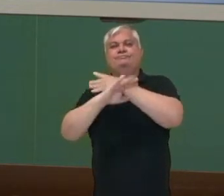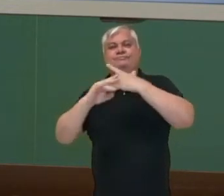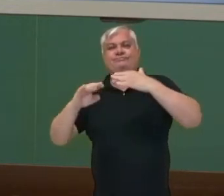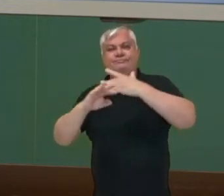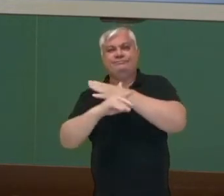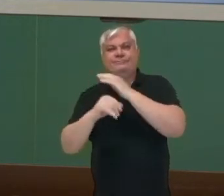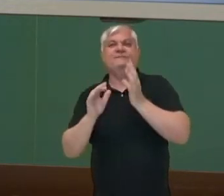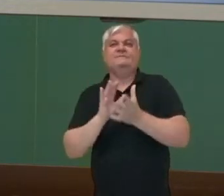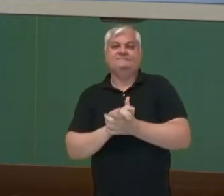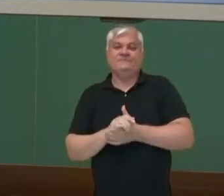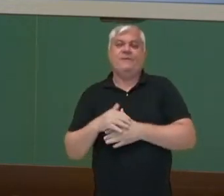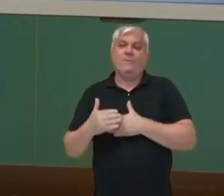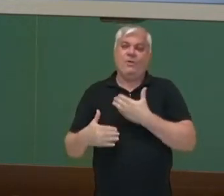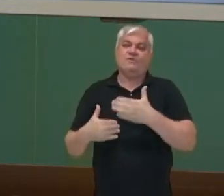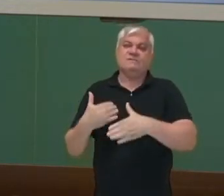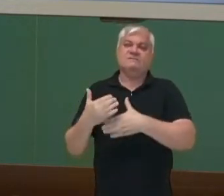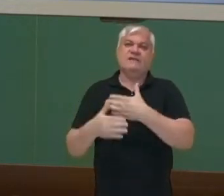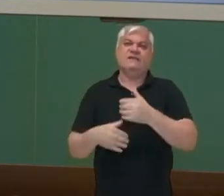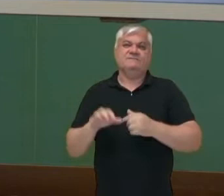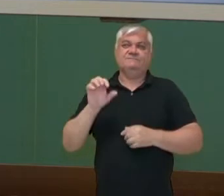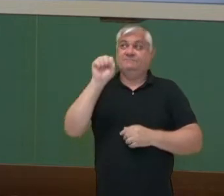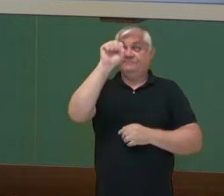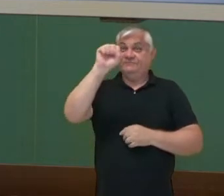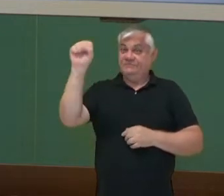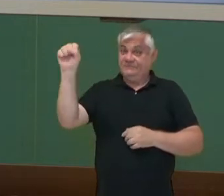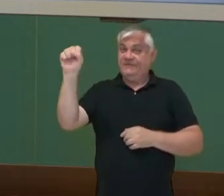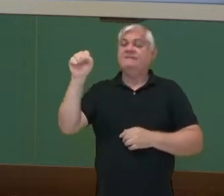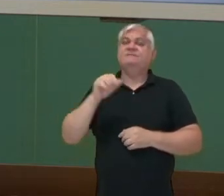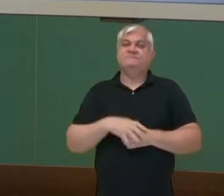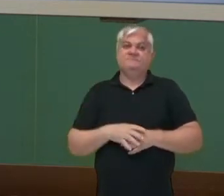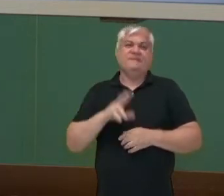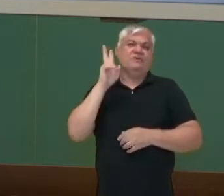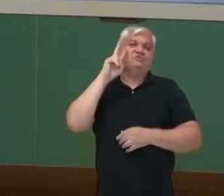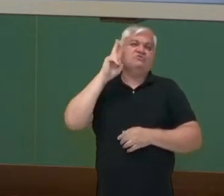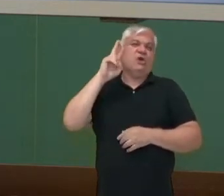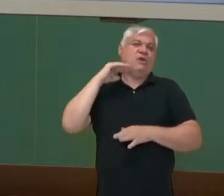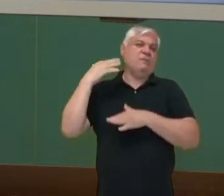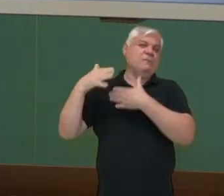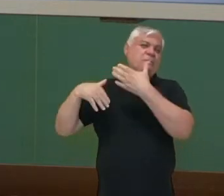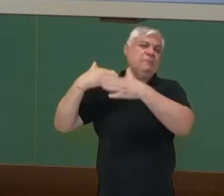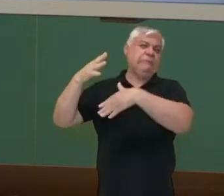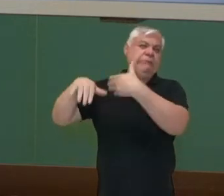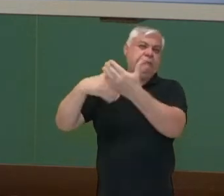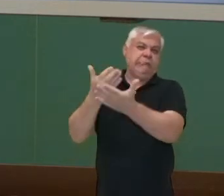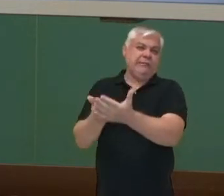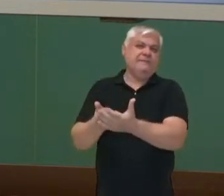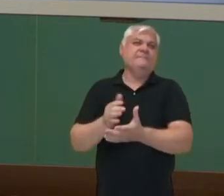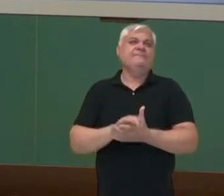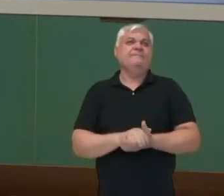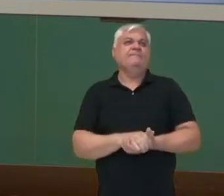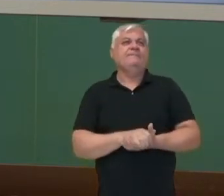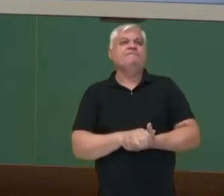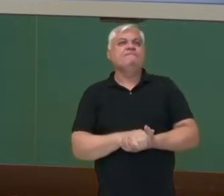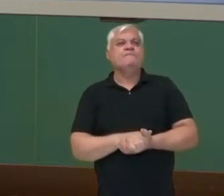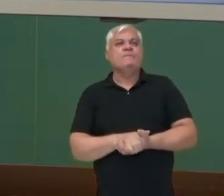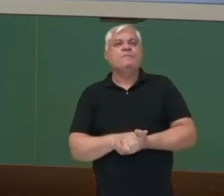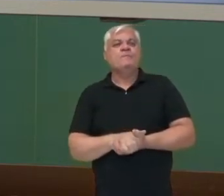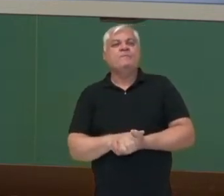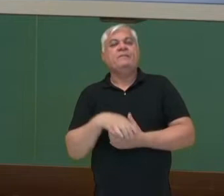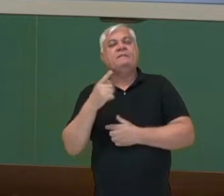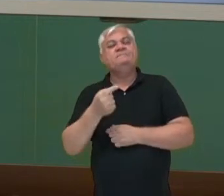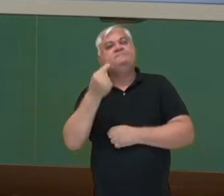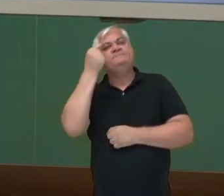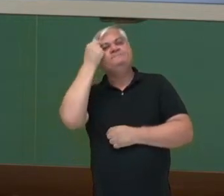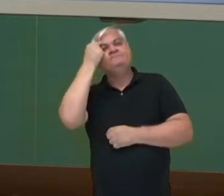e esse foi um processo que aconteceu na região sudeste ao longo da história de ocupação desta área, né? E aí vamos pensar